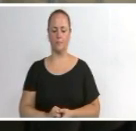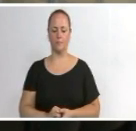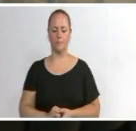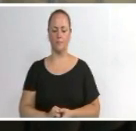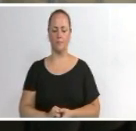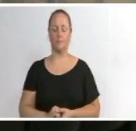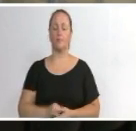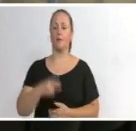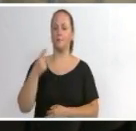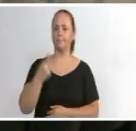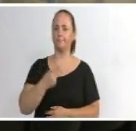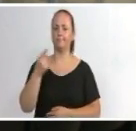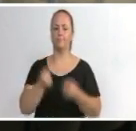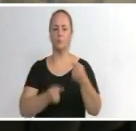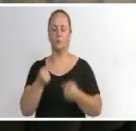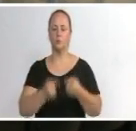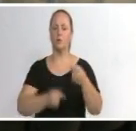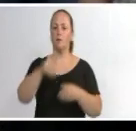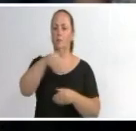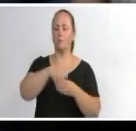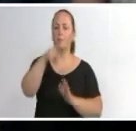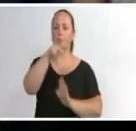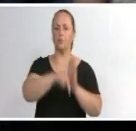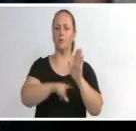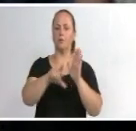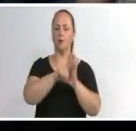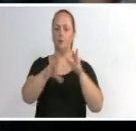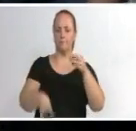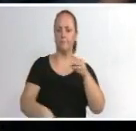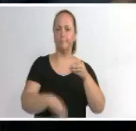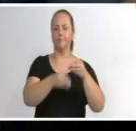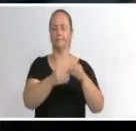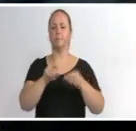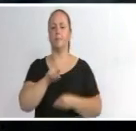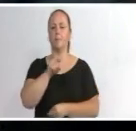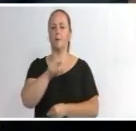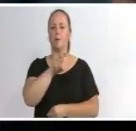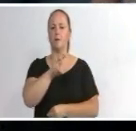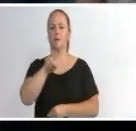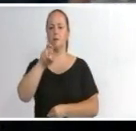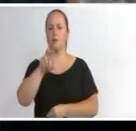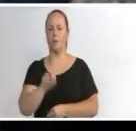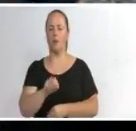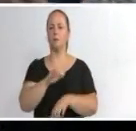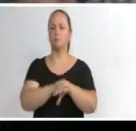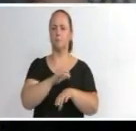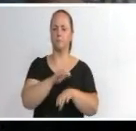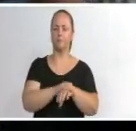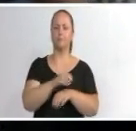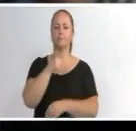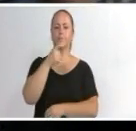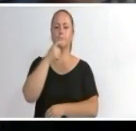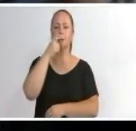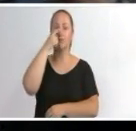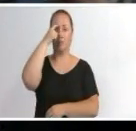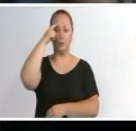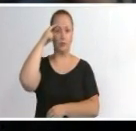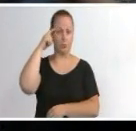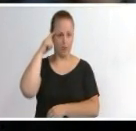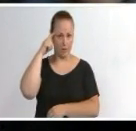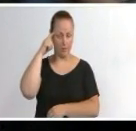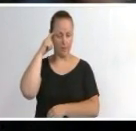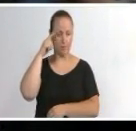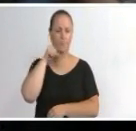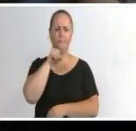Em segunda discussão e votação, projeto de lei complementar número 1550, de autoria do vereador Jefferson Forres, que dispõe sobre